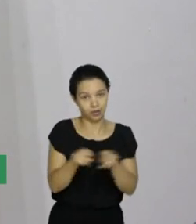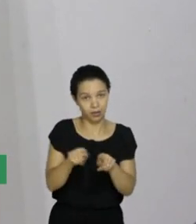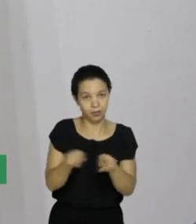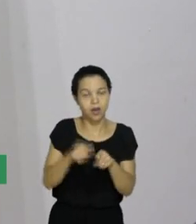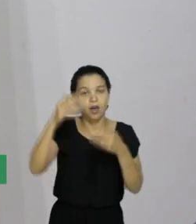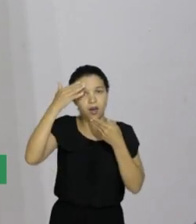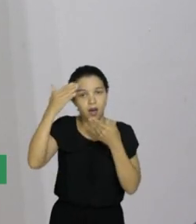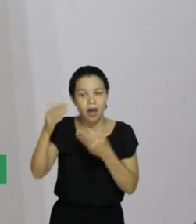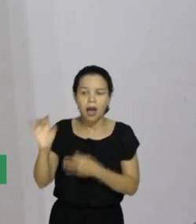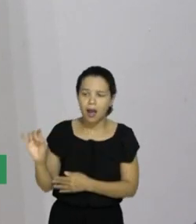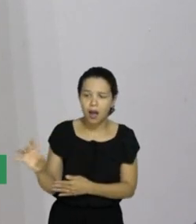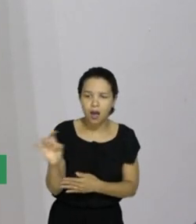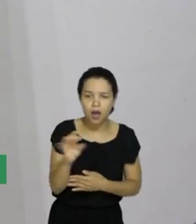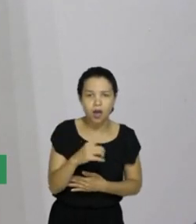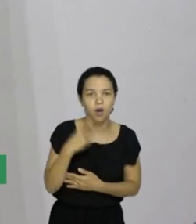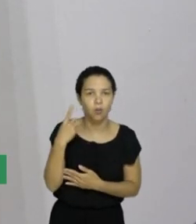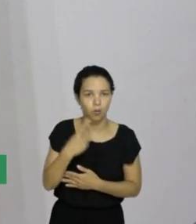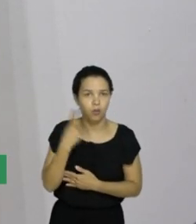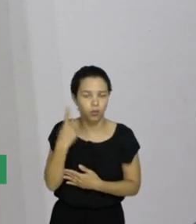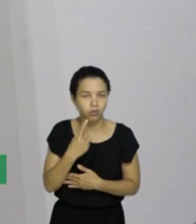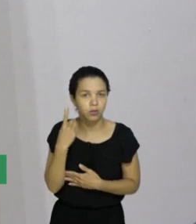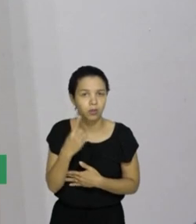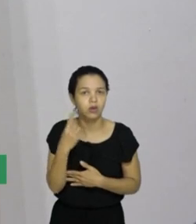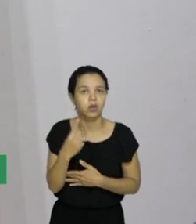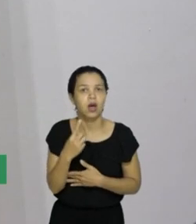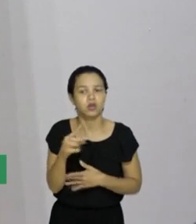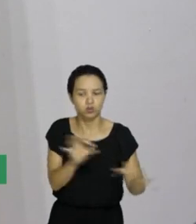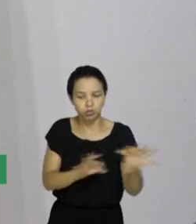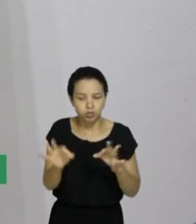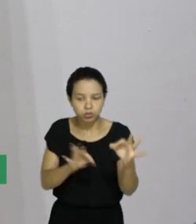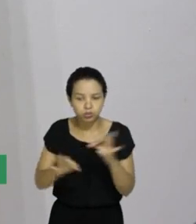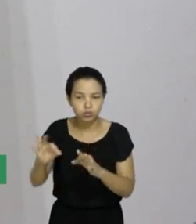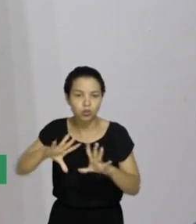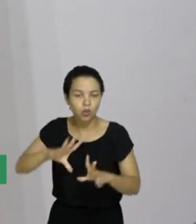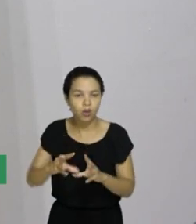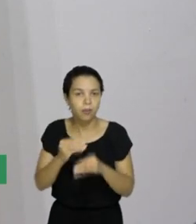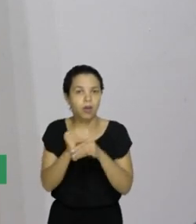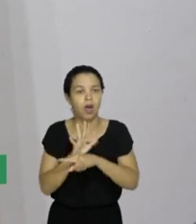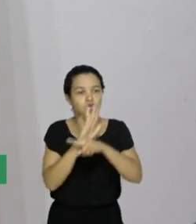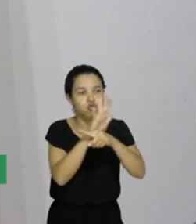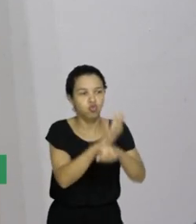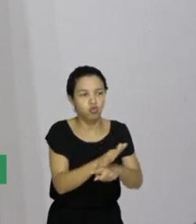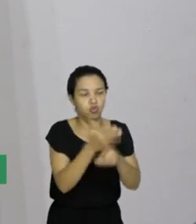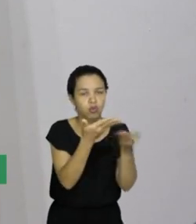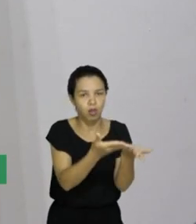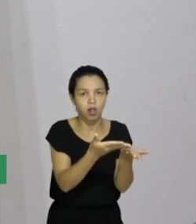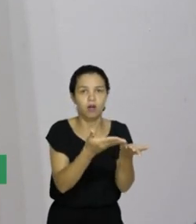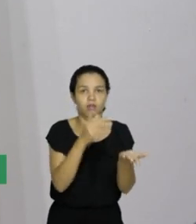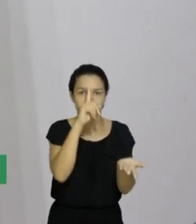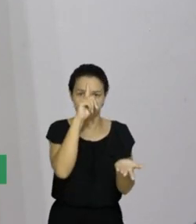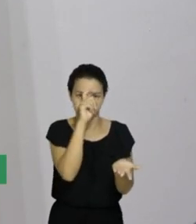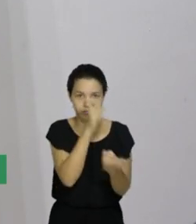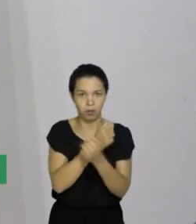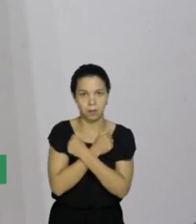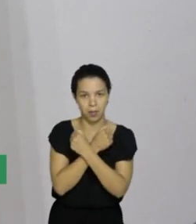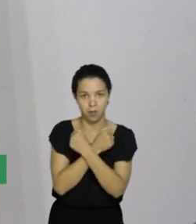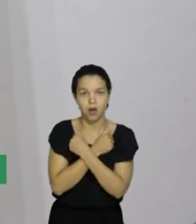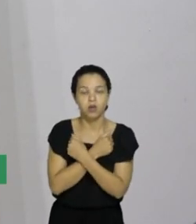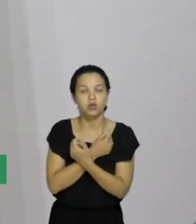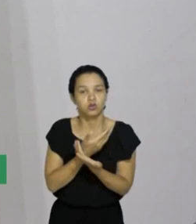parlamentar e destinou emendas parlamentares para o nosso Hospital um abraço forte desse senhor